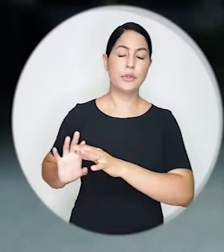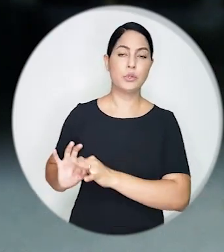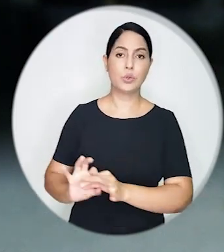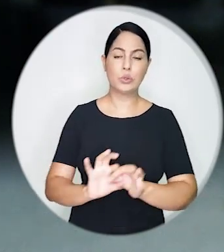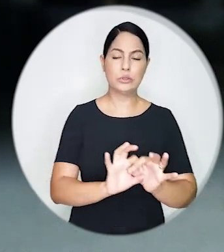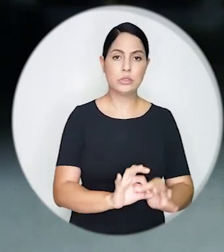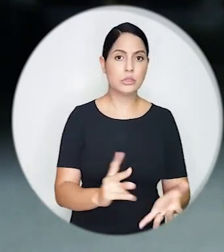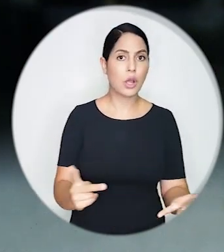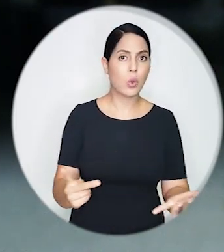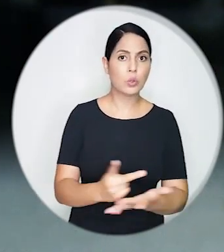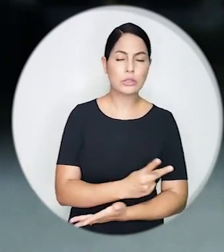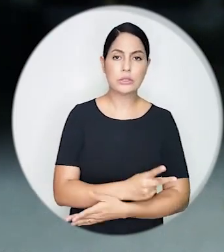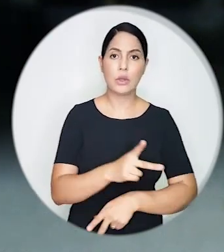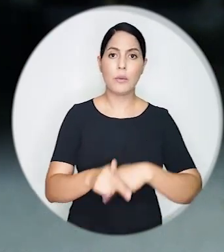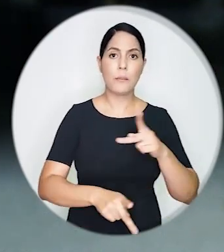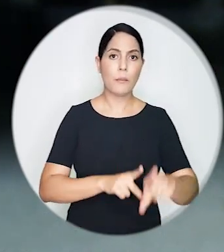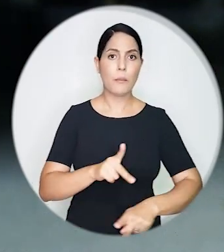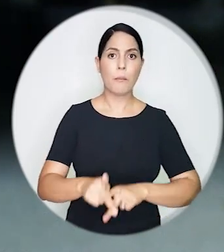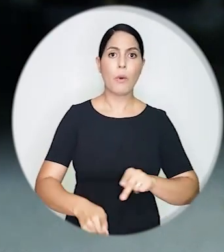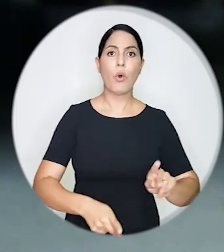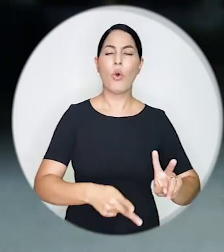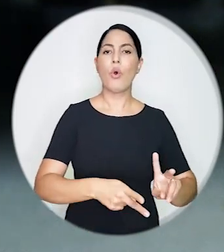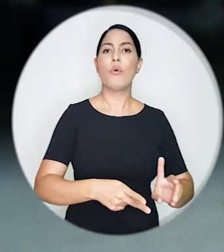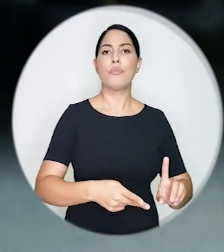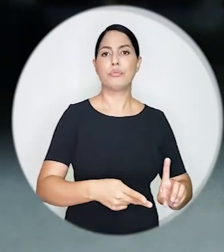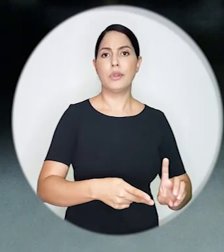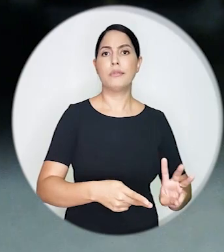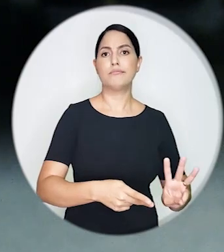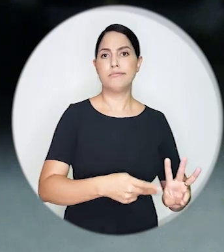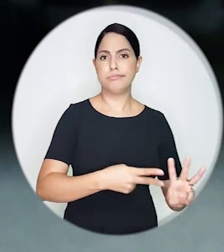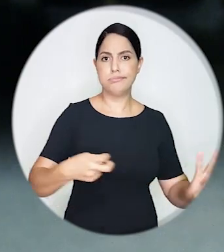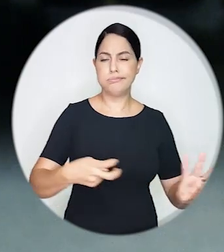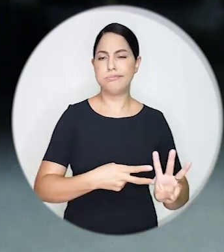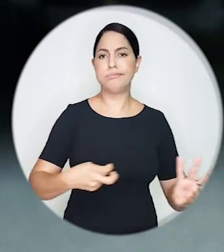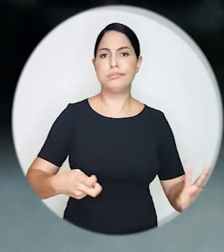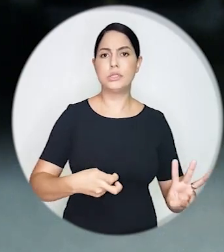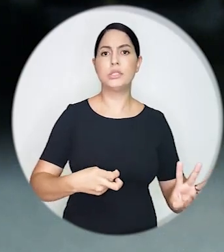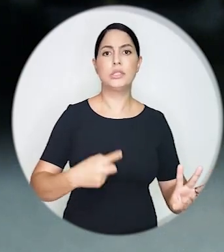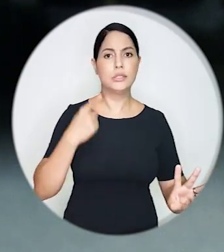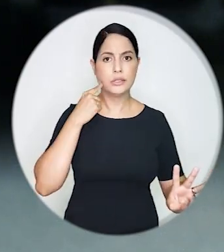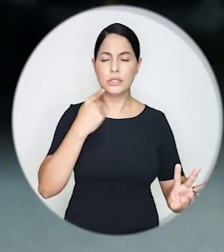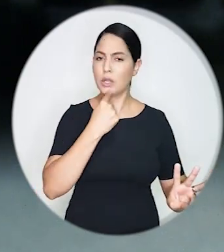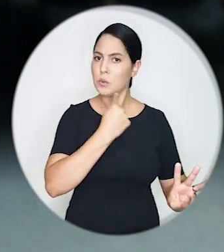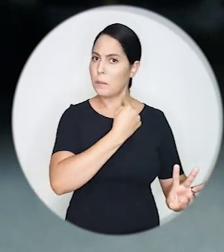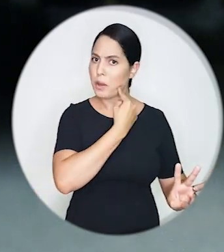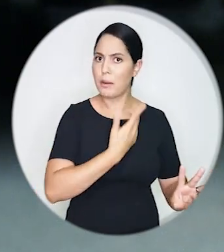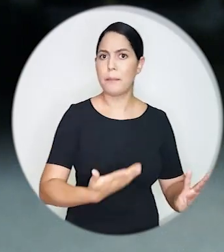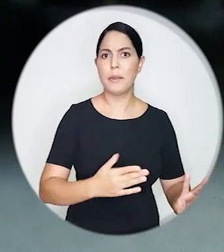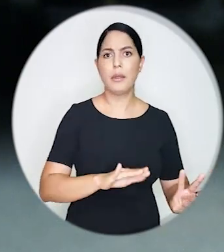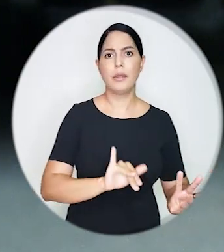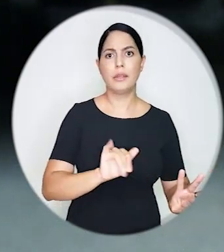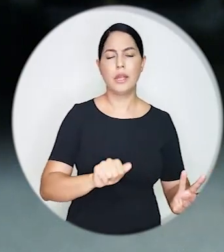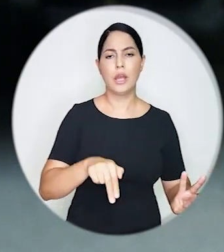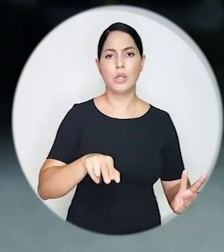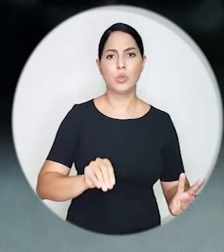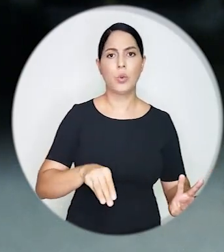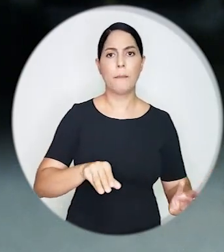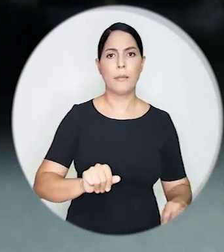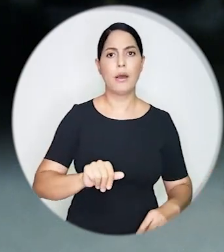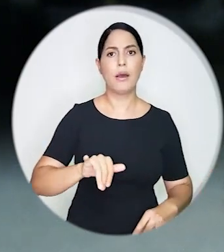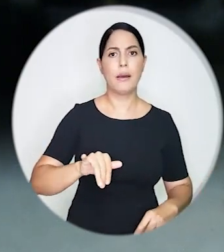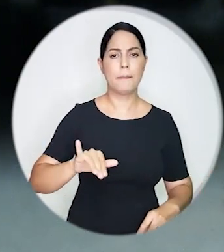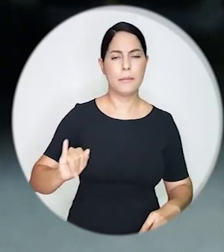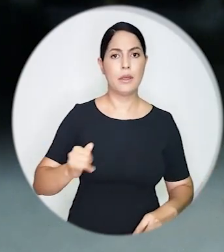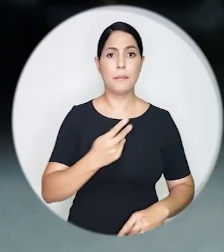Roraima para acompanhar as ações relacionadas à crise humanitária do povo Yanomami. Para ela, a OAB Nacional e a Seccional de